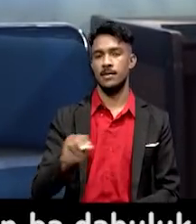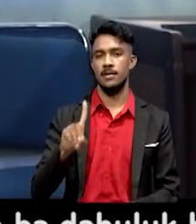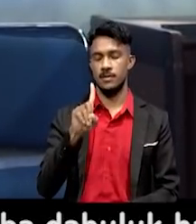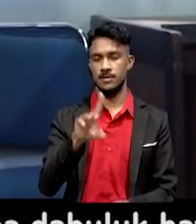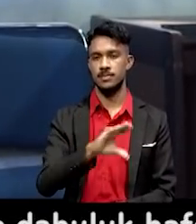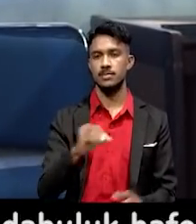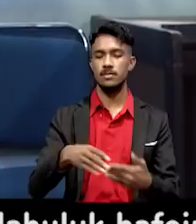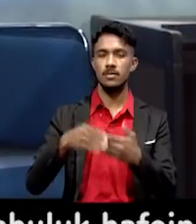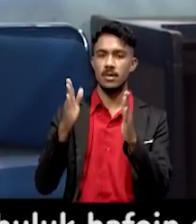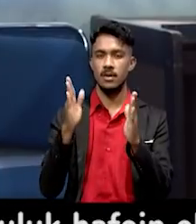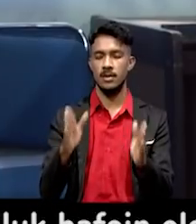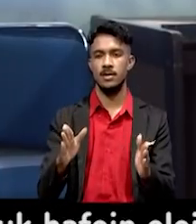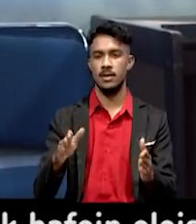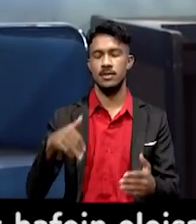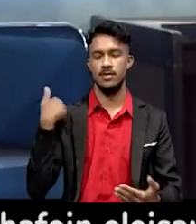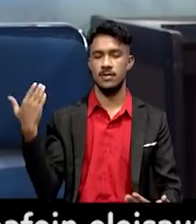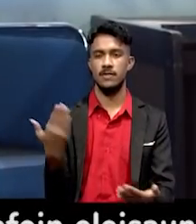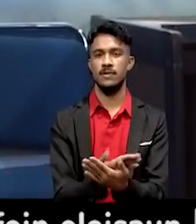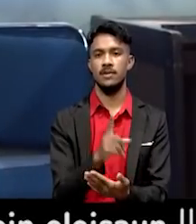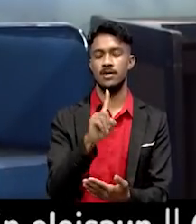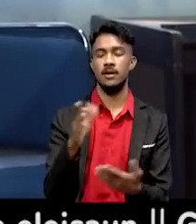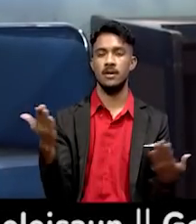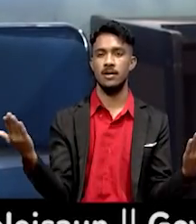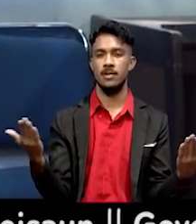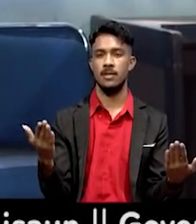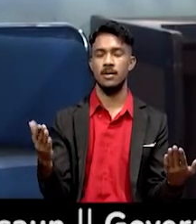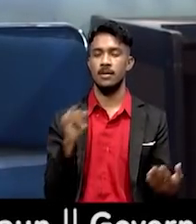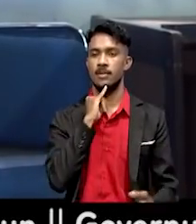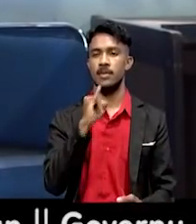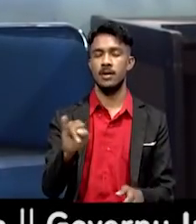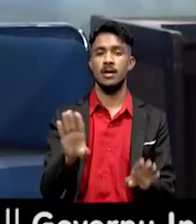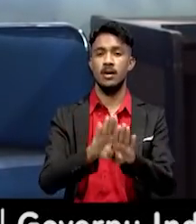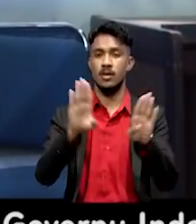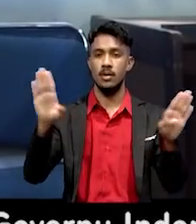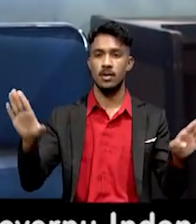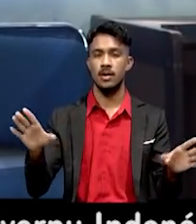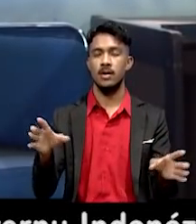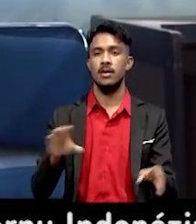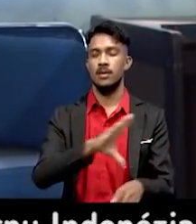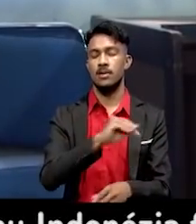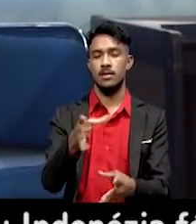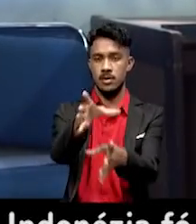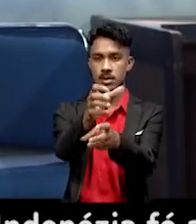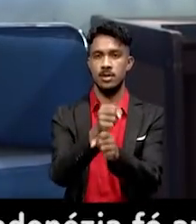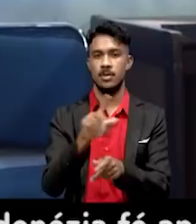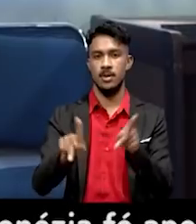líder geração fã ainda não vem mas na cloque no cimo é mais todo